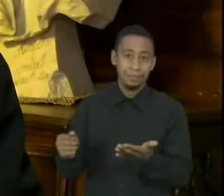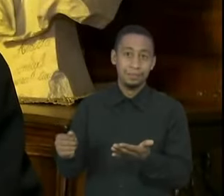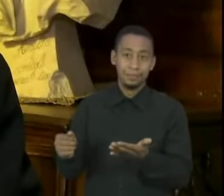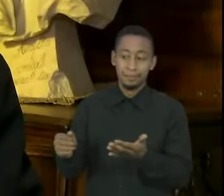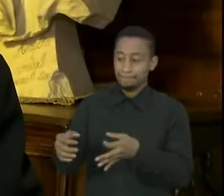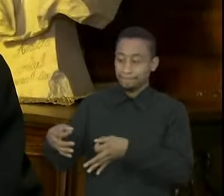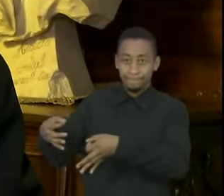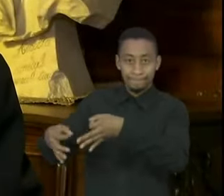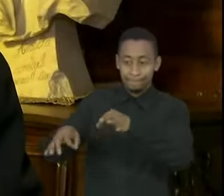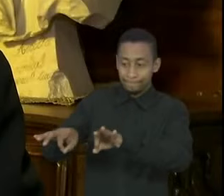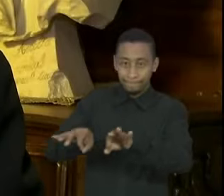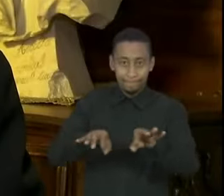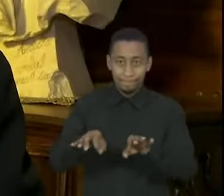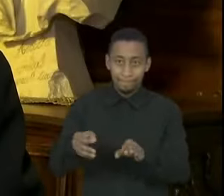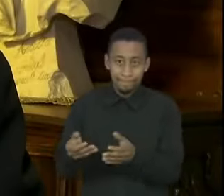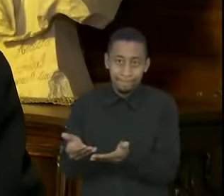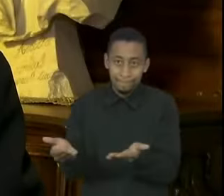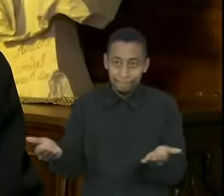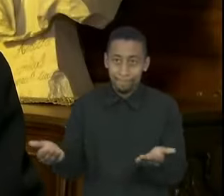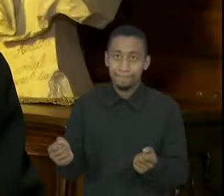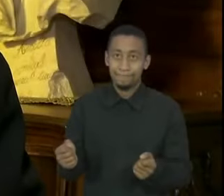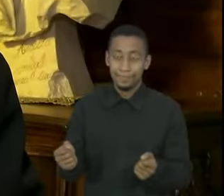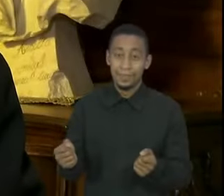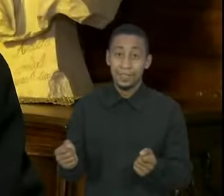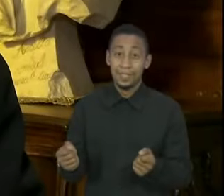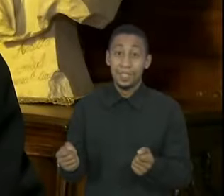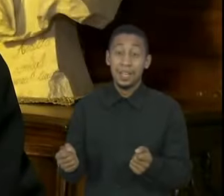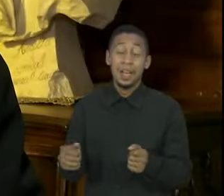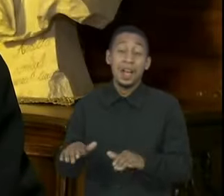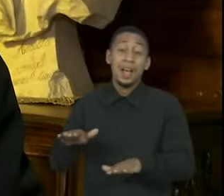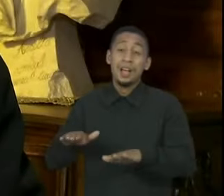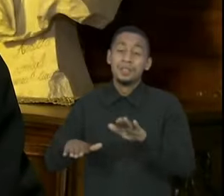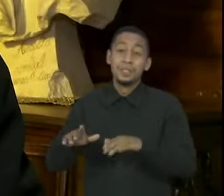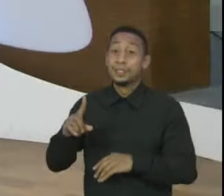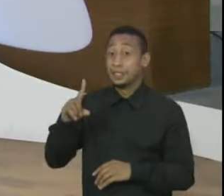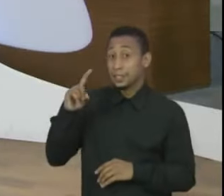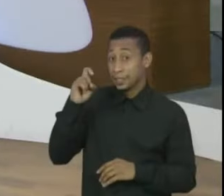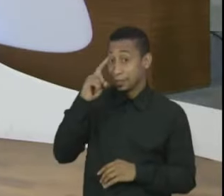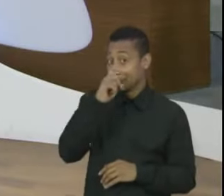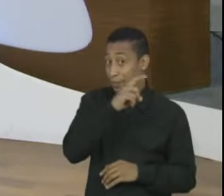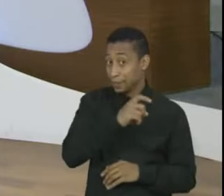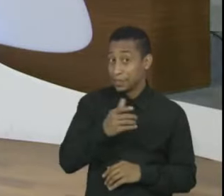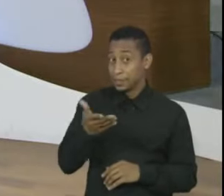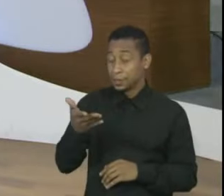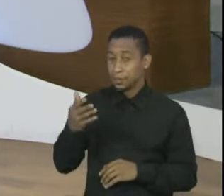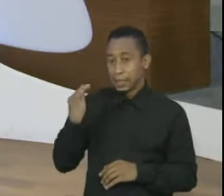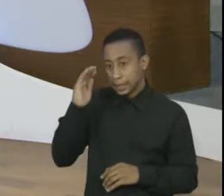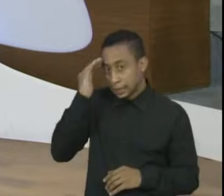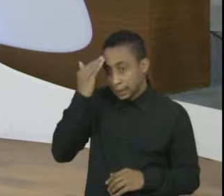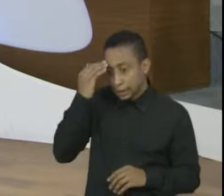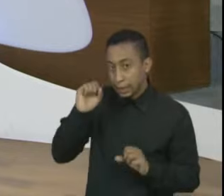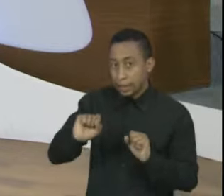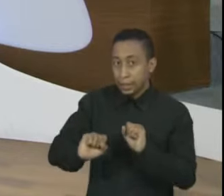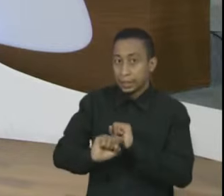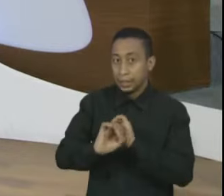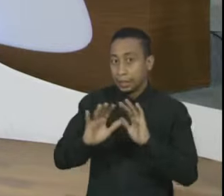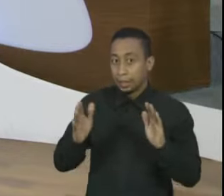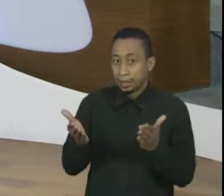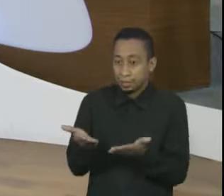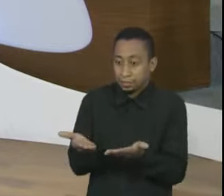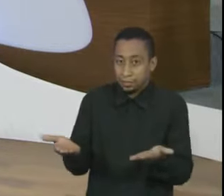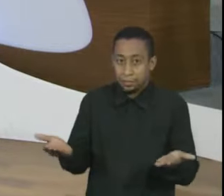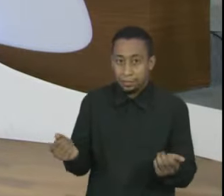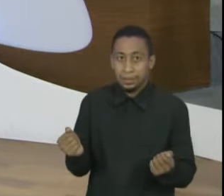justa é claro que é muitas vezes é difícil de fazer o discernimento imediato fé as coisas